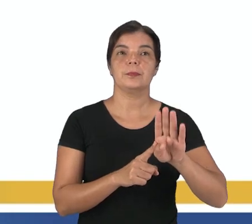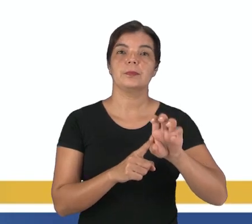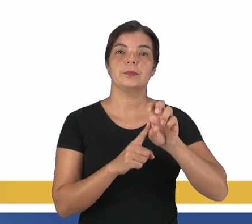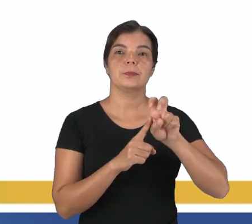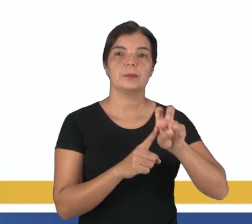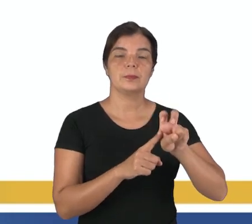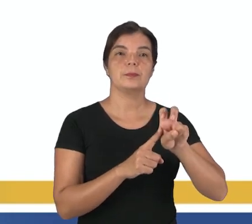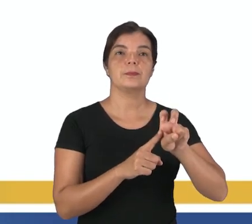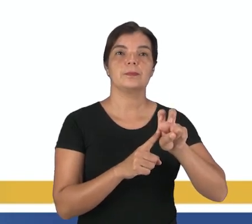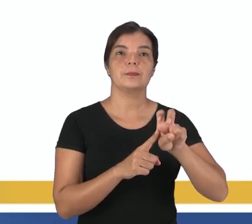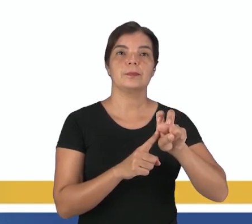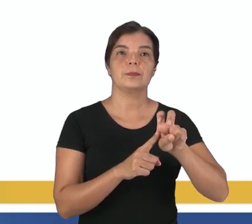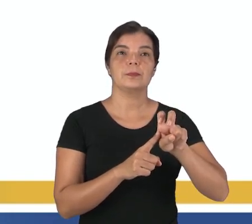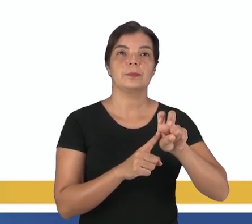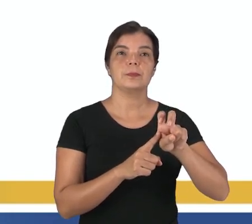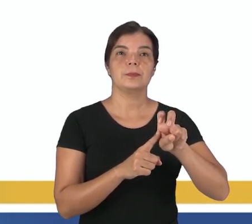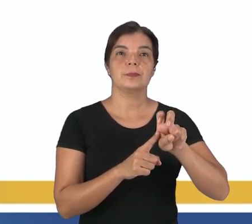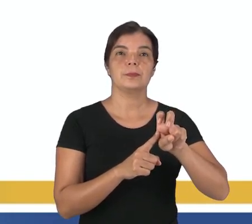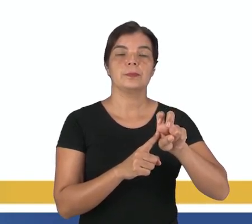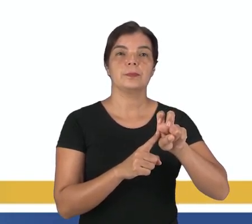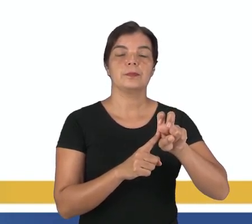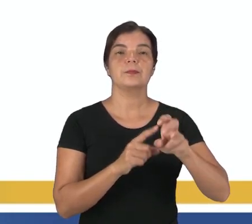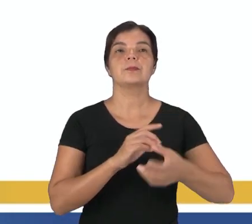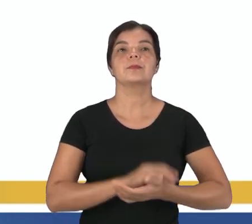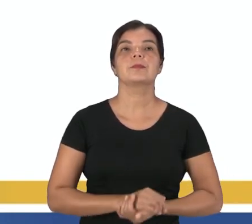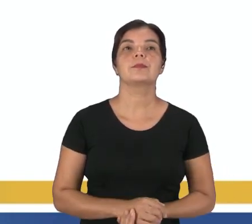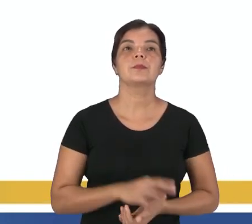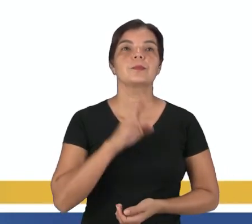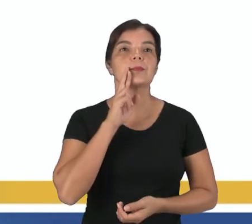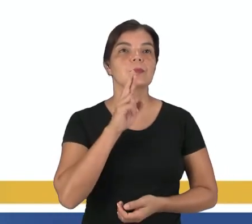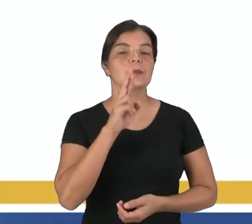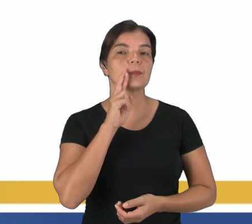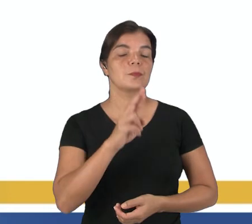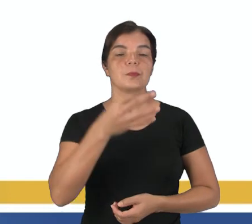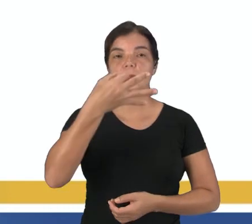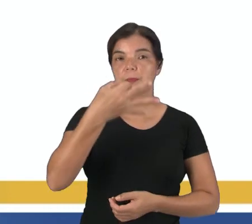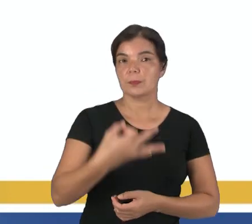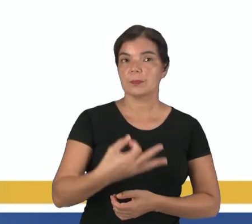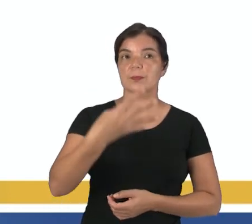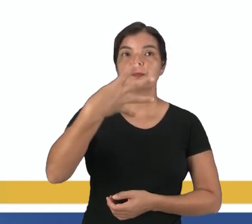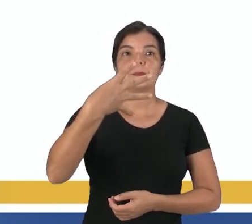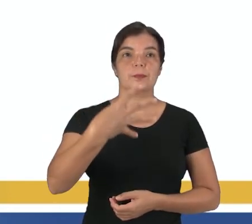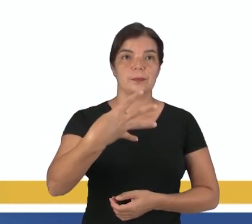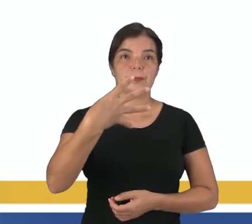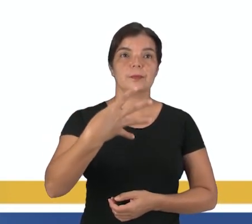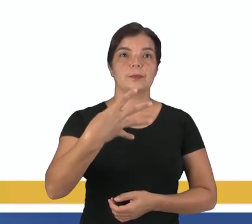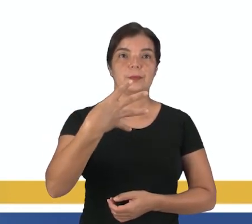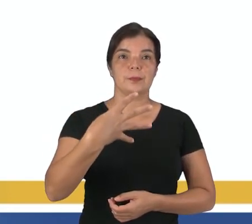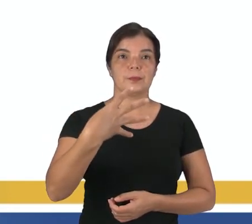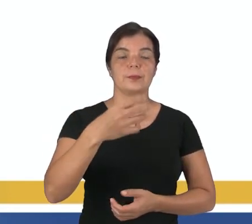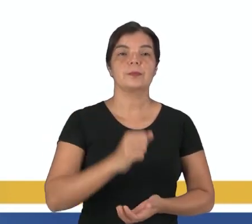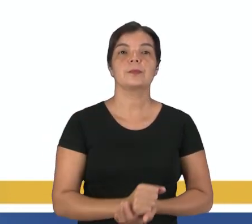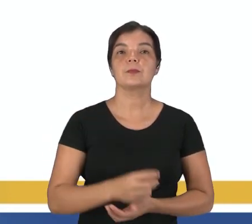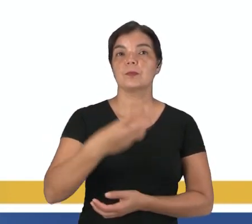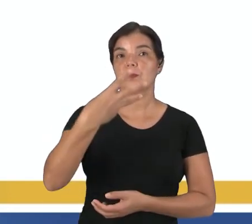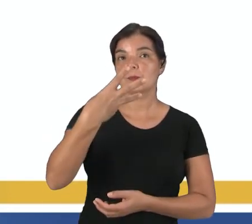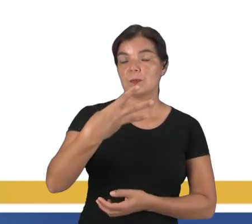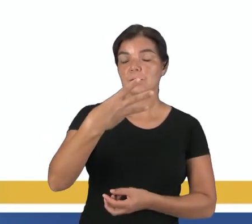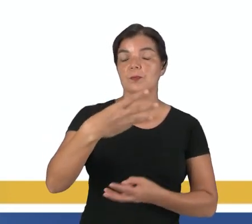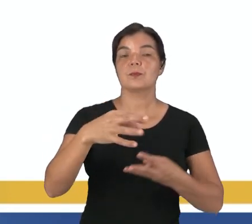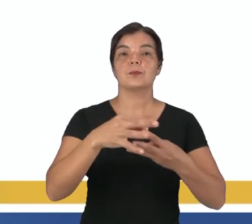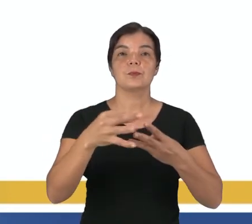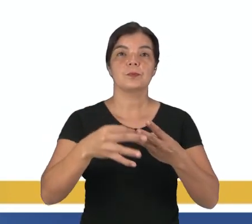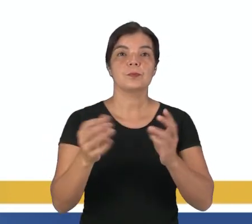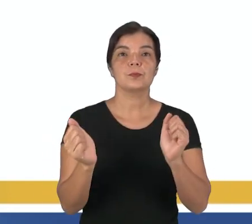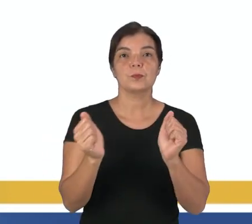hemácias e leucócitos. E 5, fibrócitos, hemácia e leucócitos. Bom, a resposta correta é a número 4, ou letra